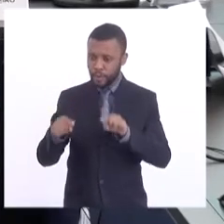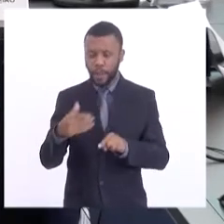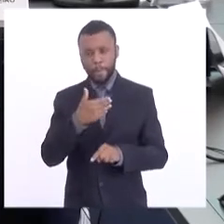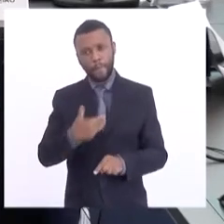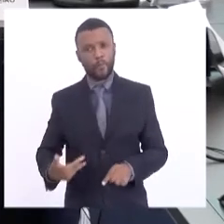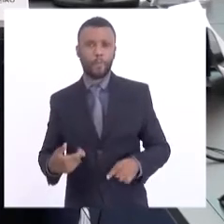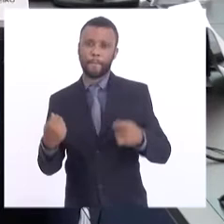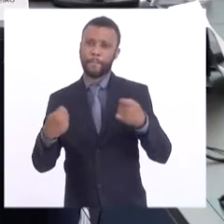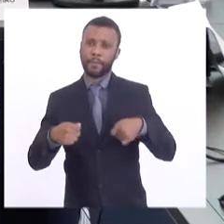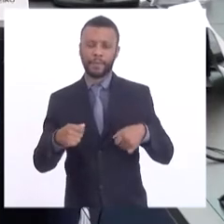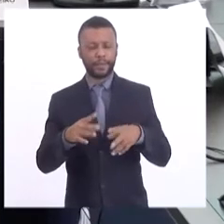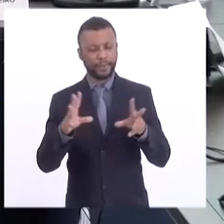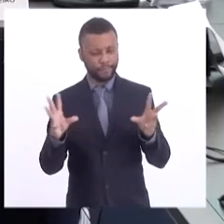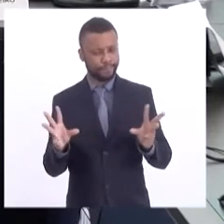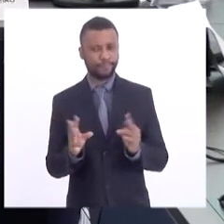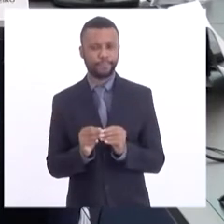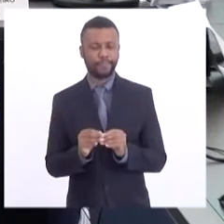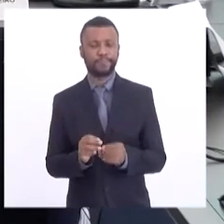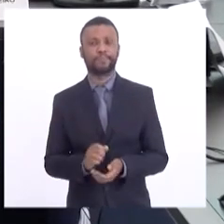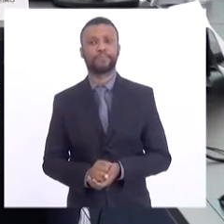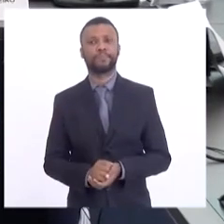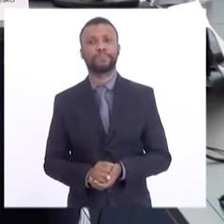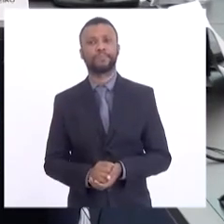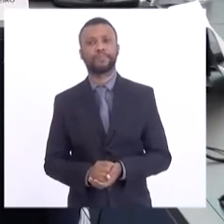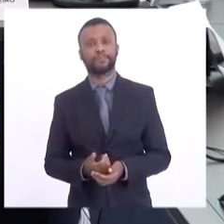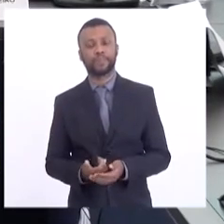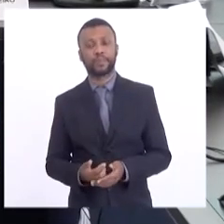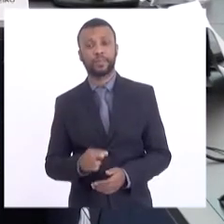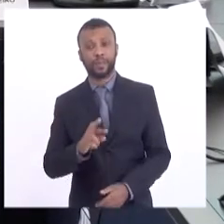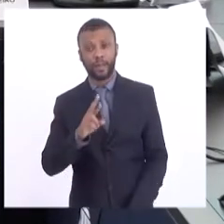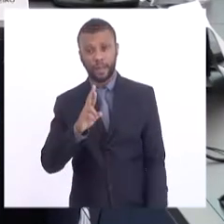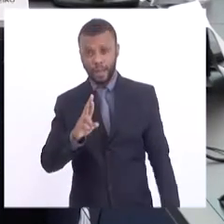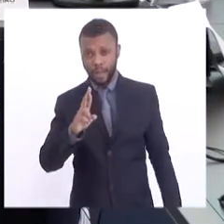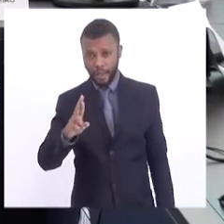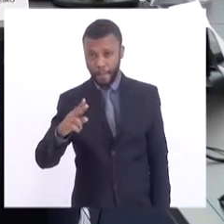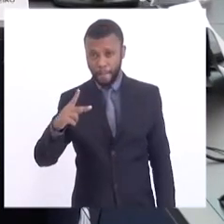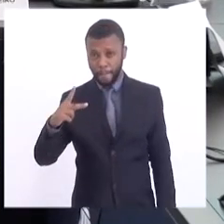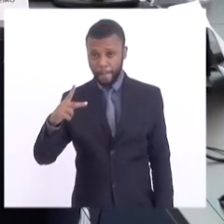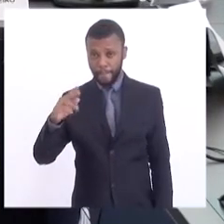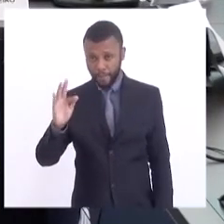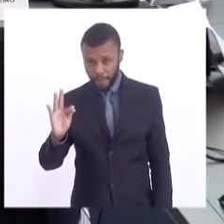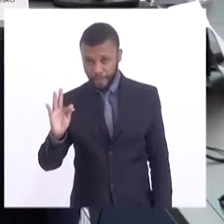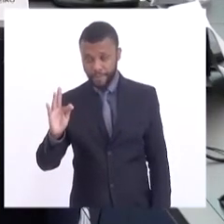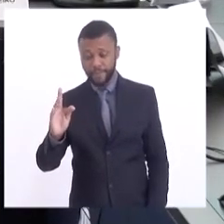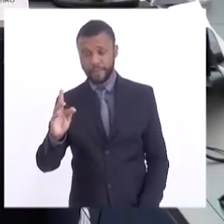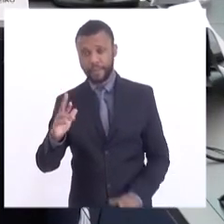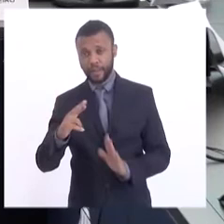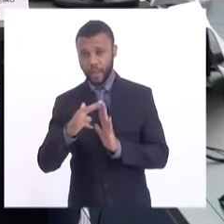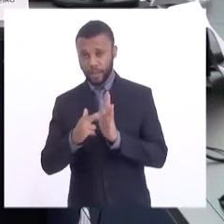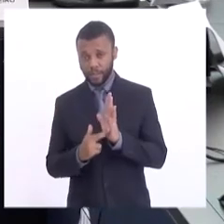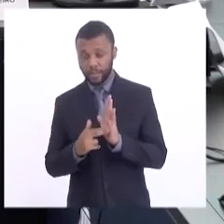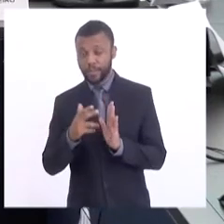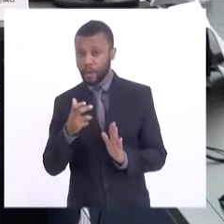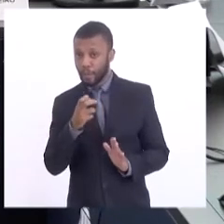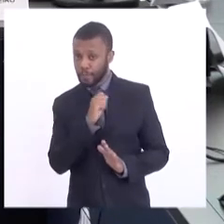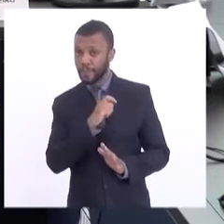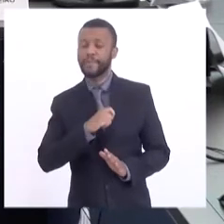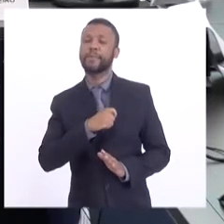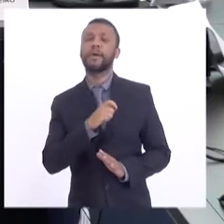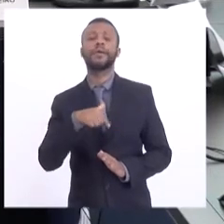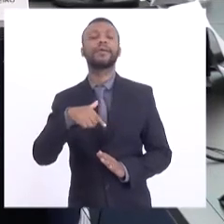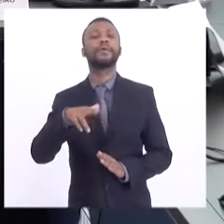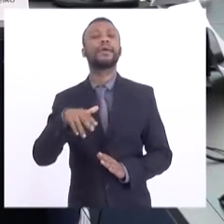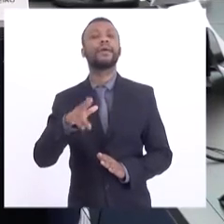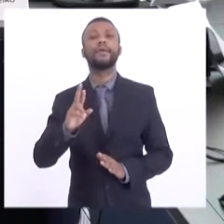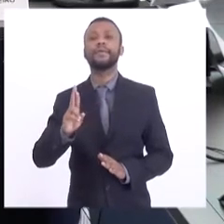e para que fechar aqui regime de recuperação fiscal e quem é que acompanha tudo da união